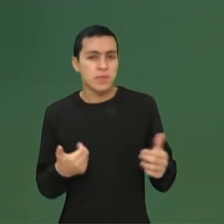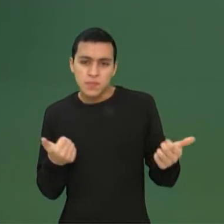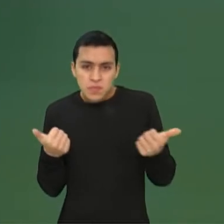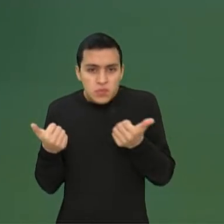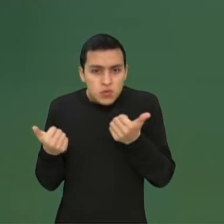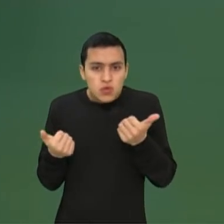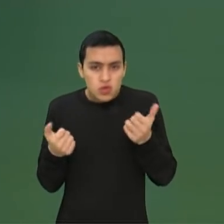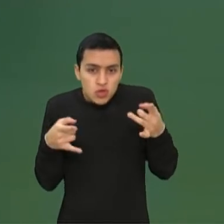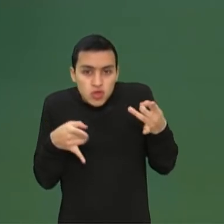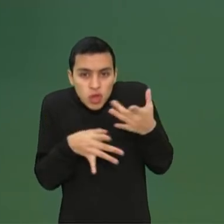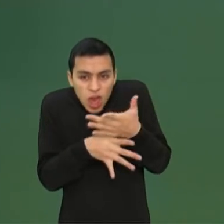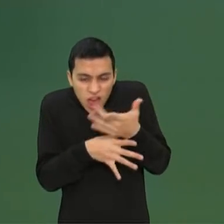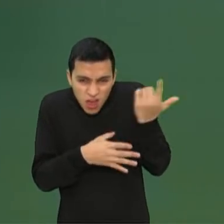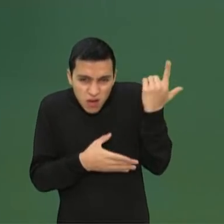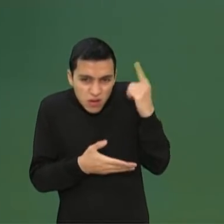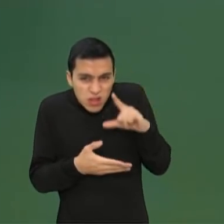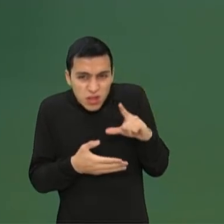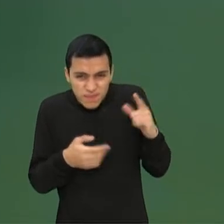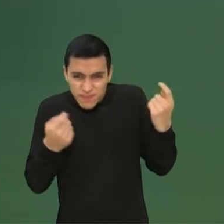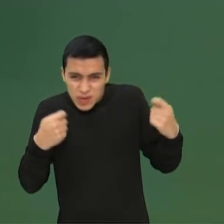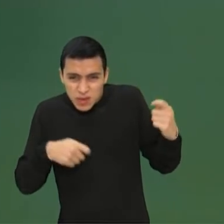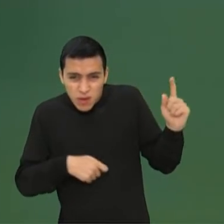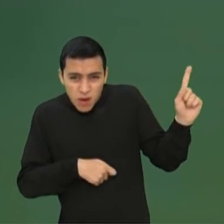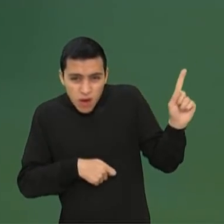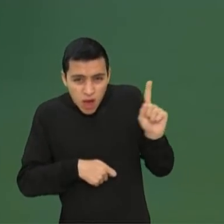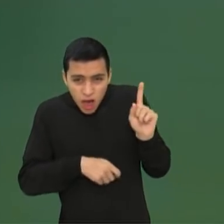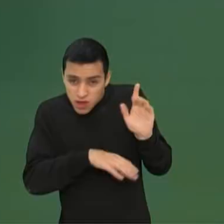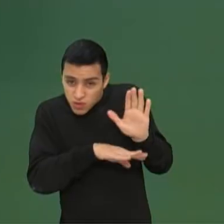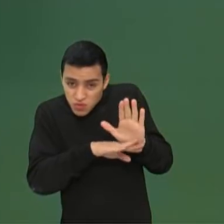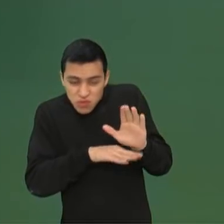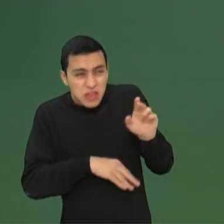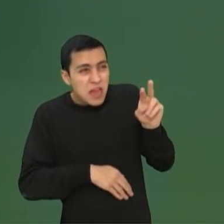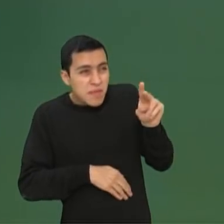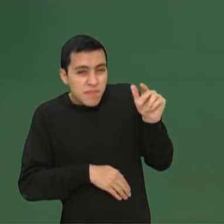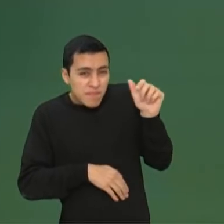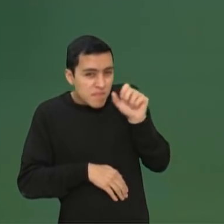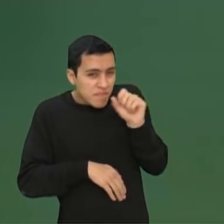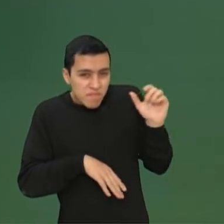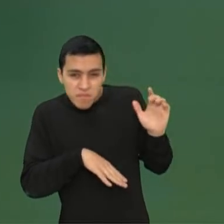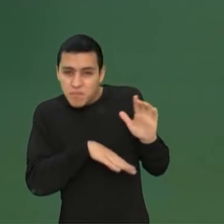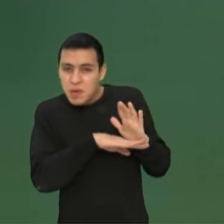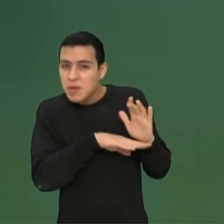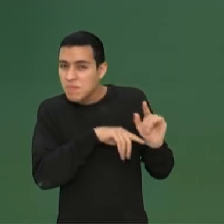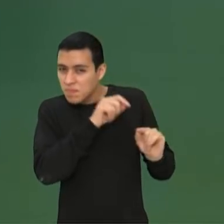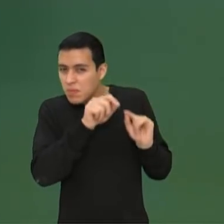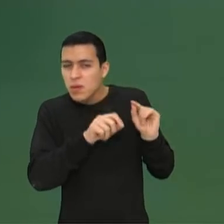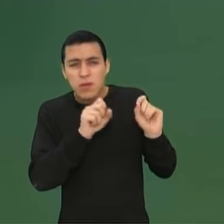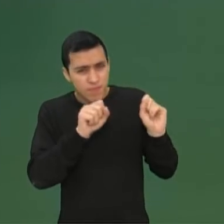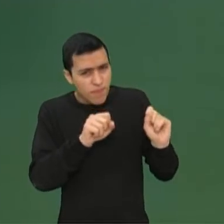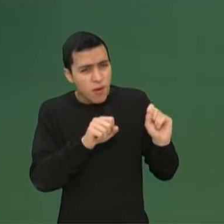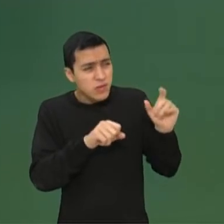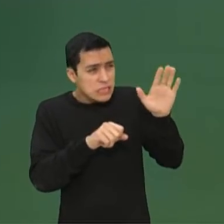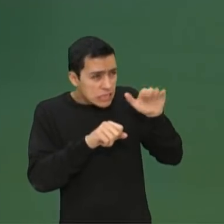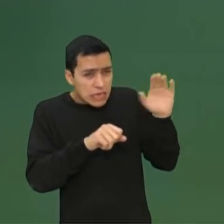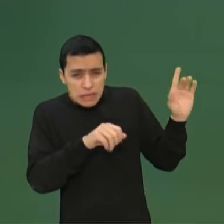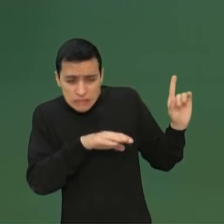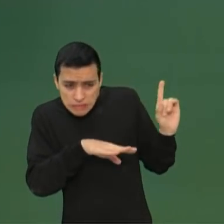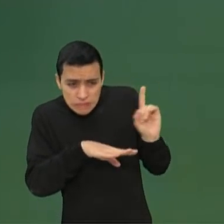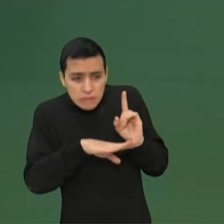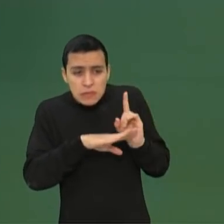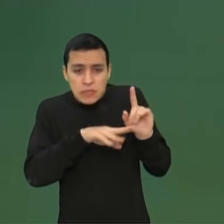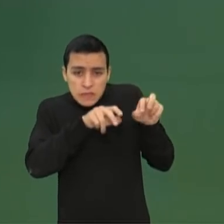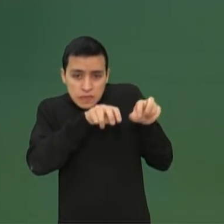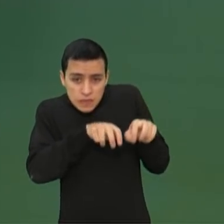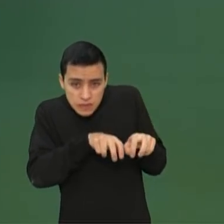Conseguiu fazer? Precisou da ajuda de alguém? Chamou a mãe, o irmão mais velho, uma tia? Chama para participar da aula. Eles vão aprender